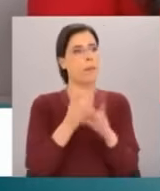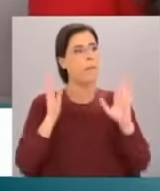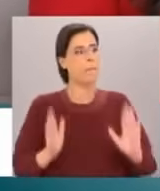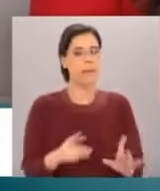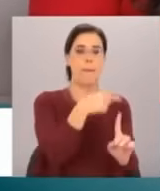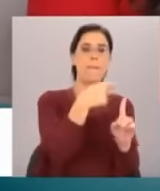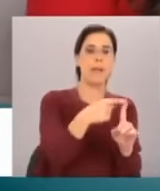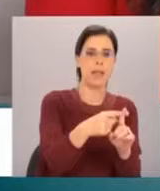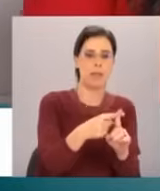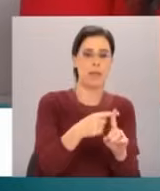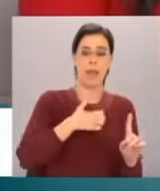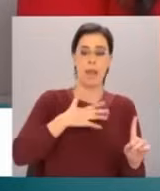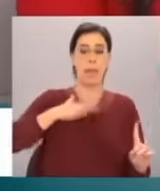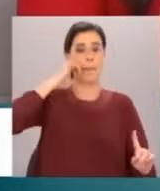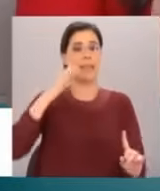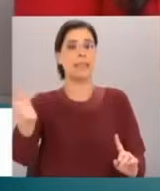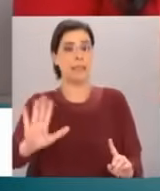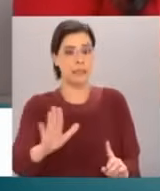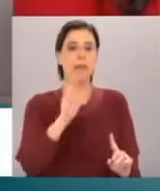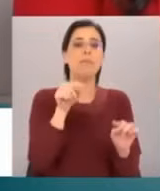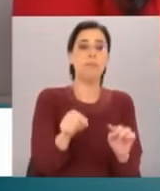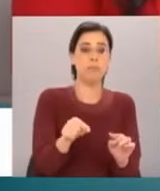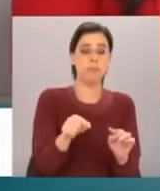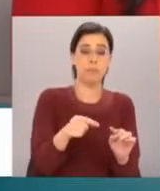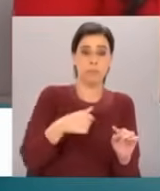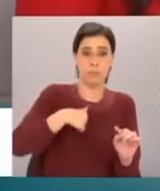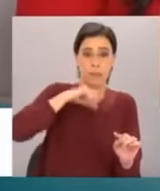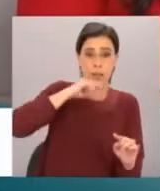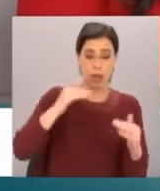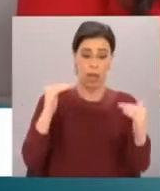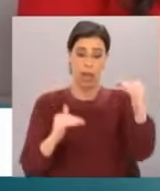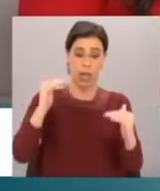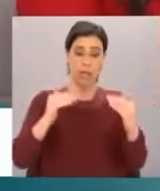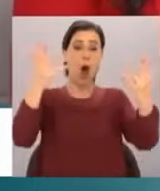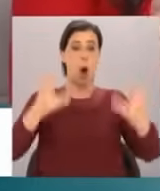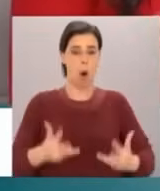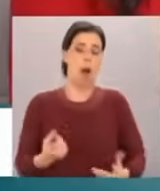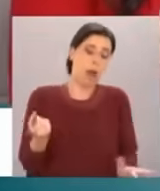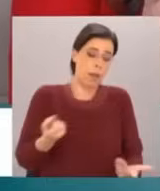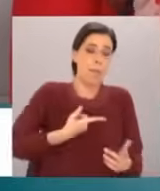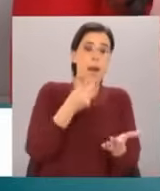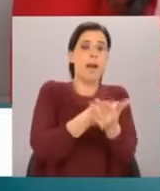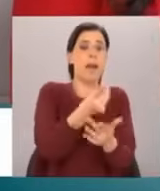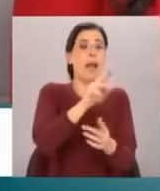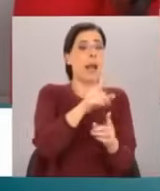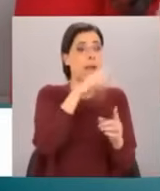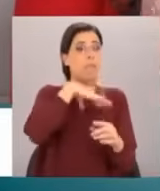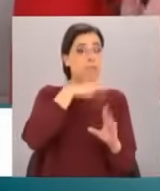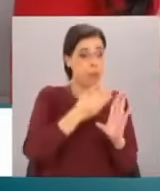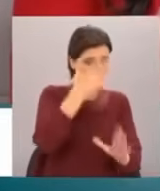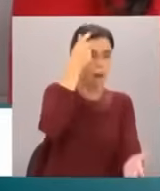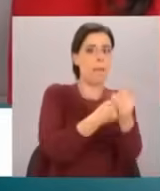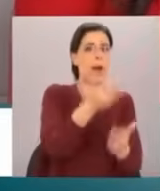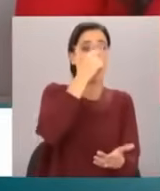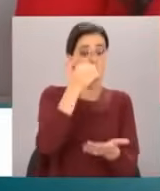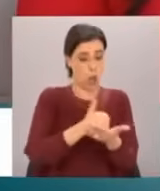15 é difícil para compensar as empresas e que precisamente para que possamos ter um equilíbrio orçamental devemos deixar que mais polui e